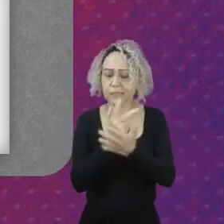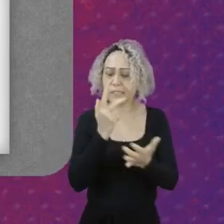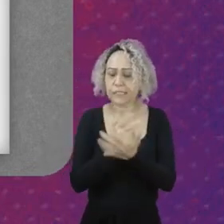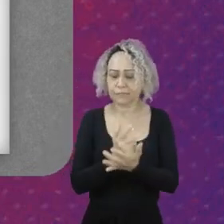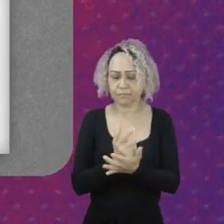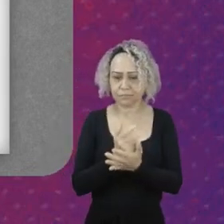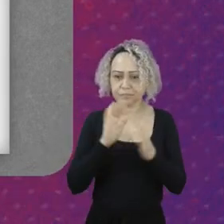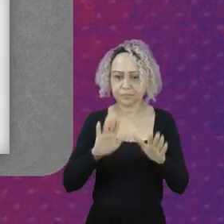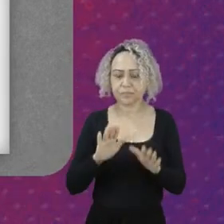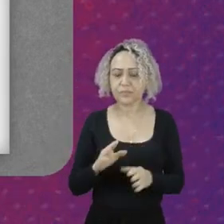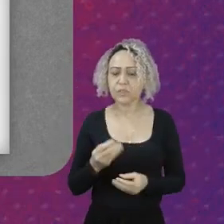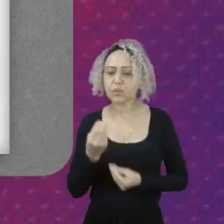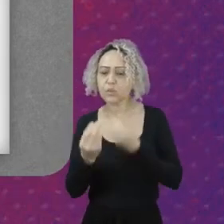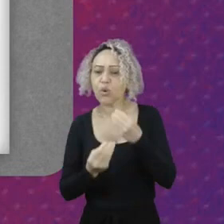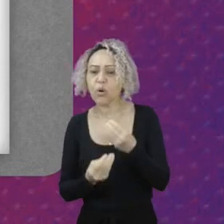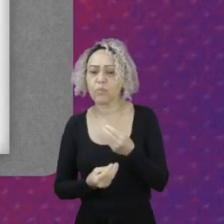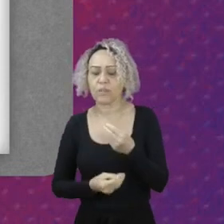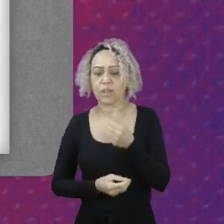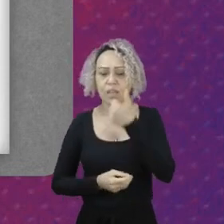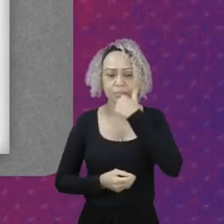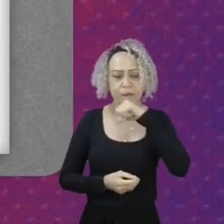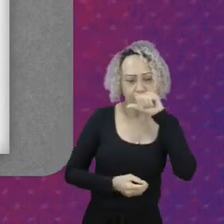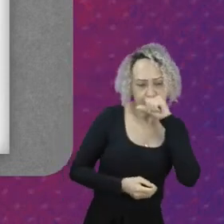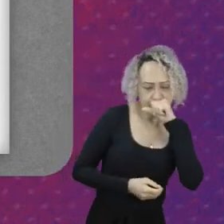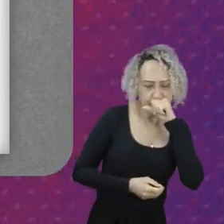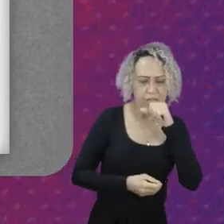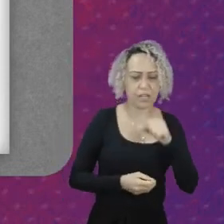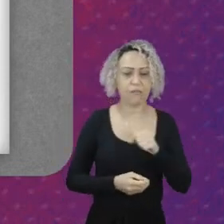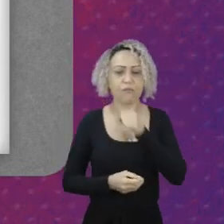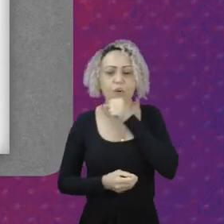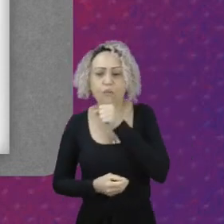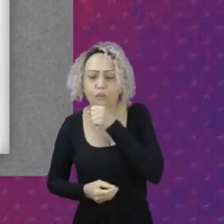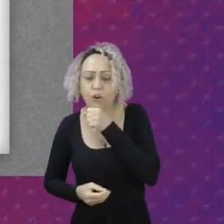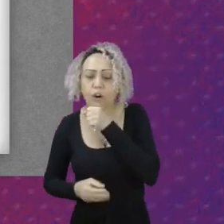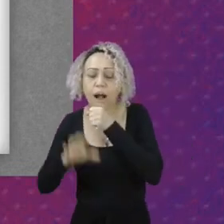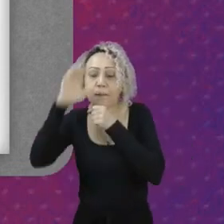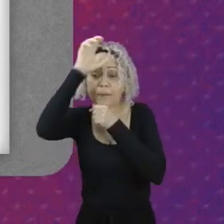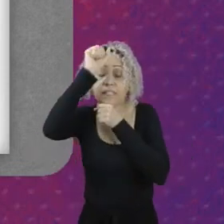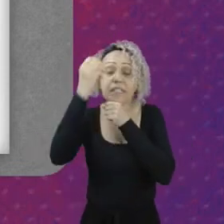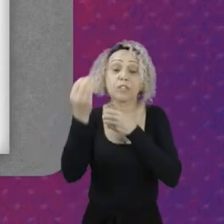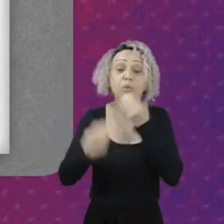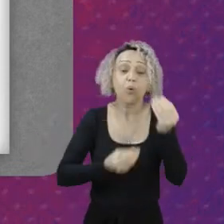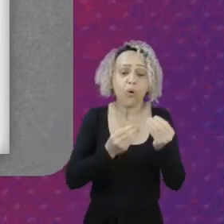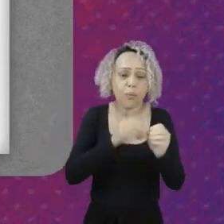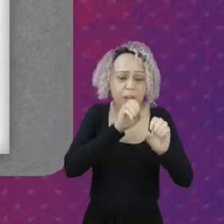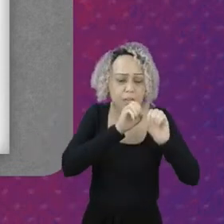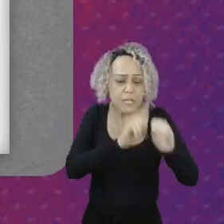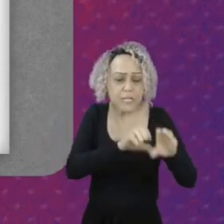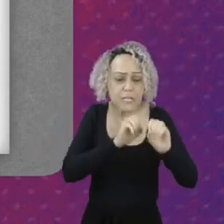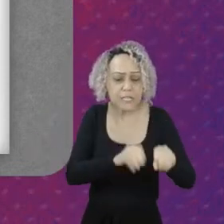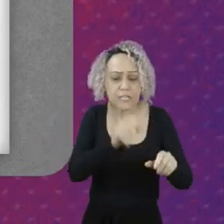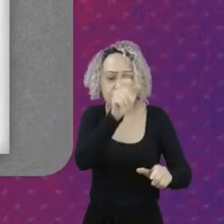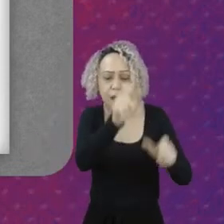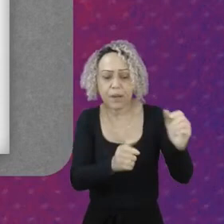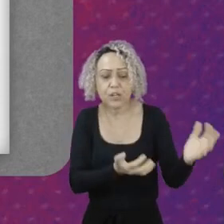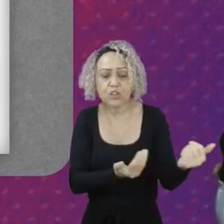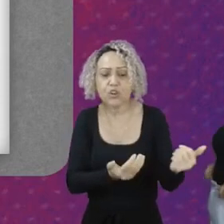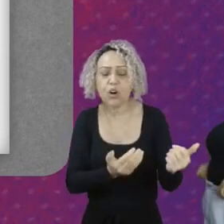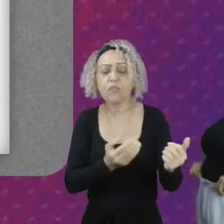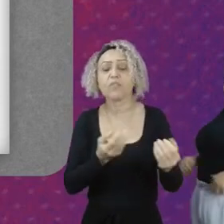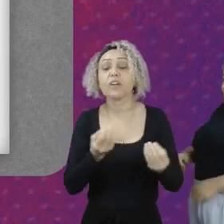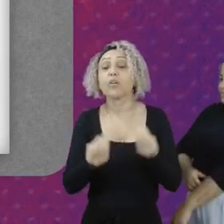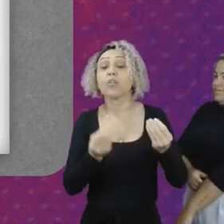né, as vovós e as mamães aprenderam a determinar como seria esse comportamento, né? Então, no Jornal